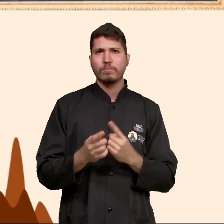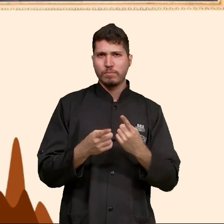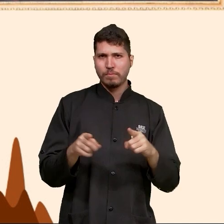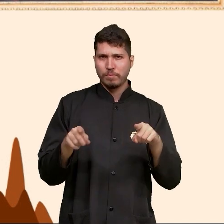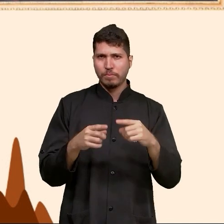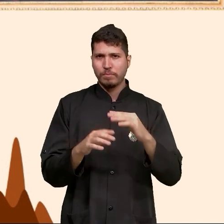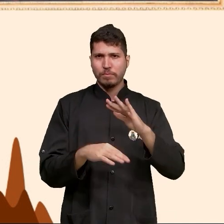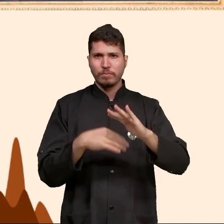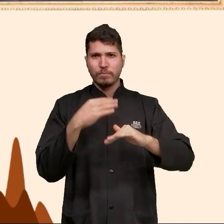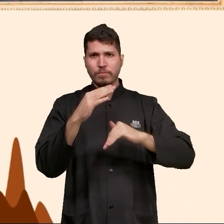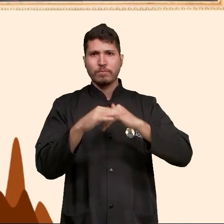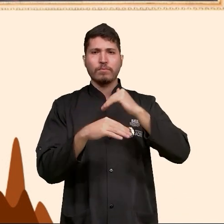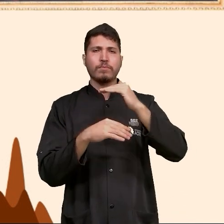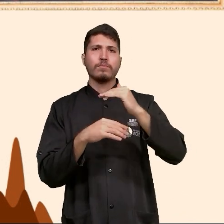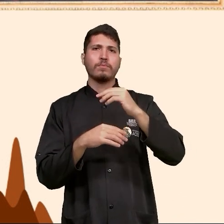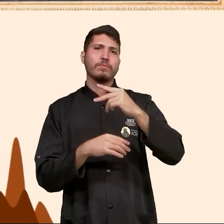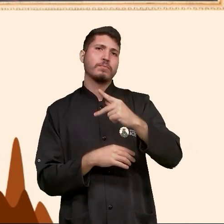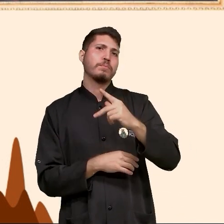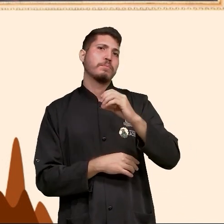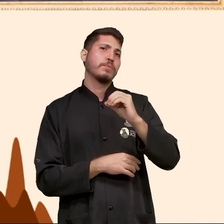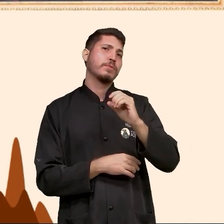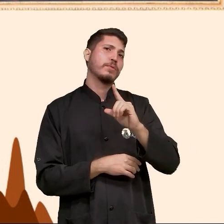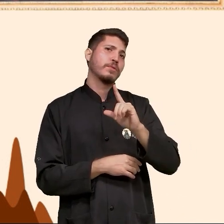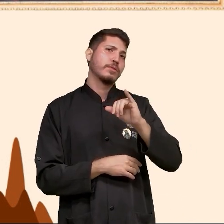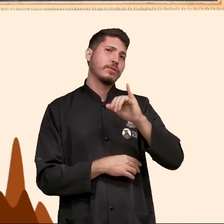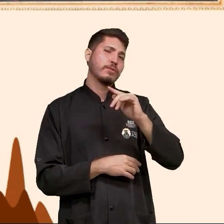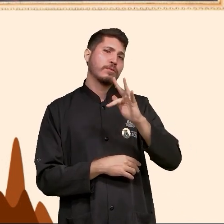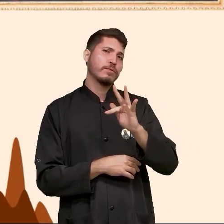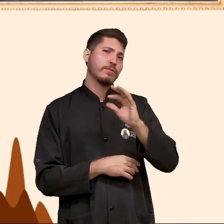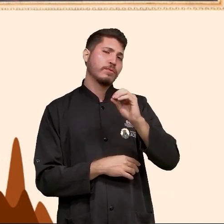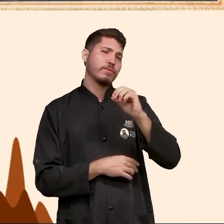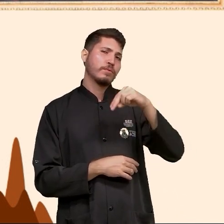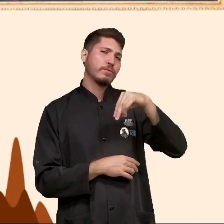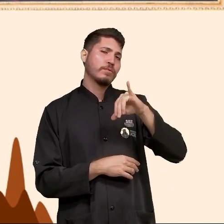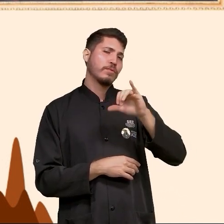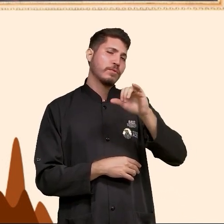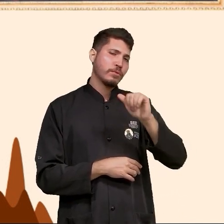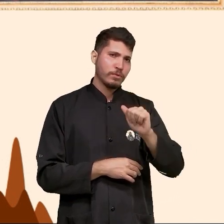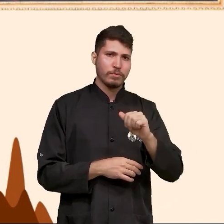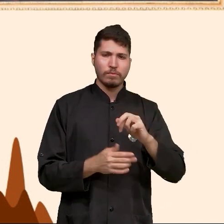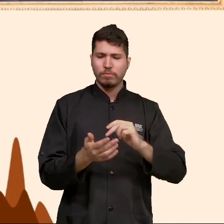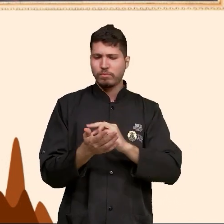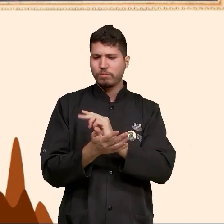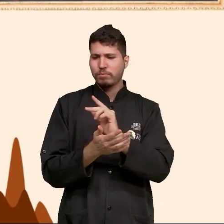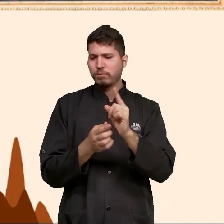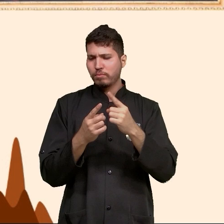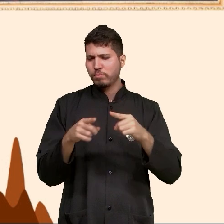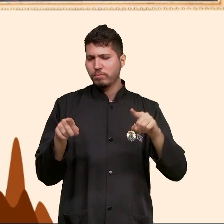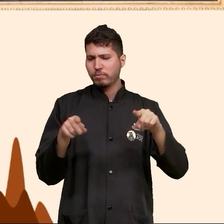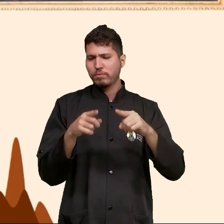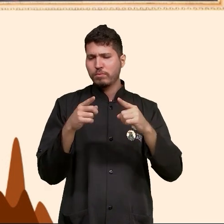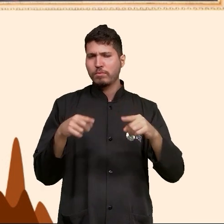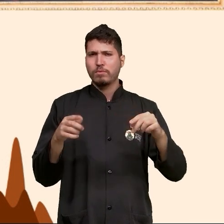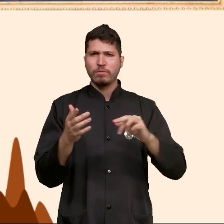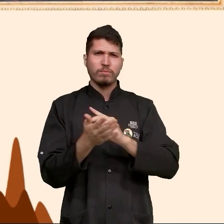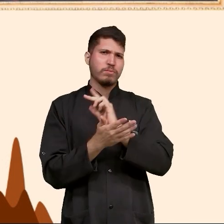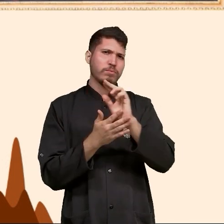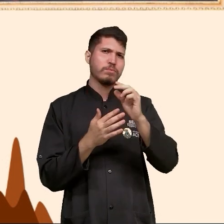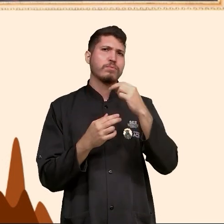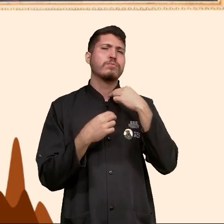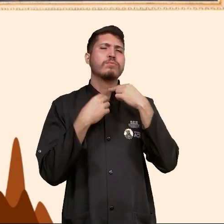a polifonia. Como eu disse, várias melodias ao mesmo tempo, várias vozes. E novas